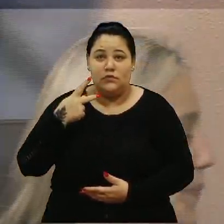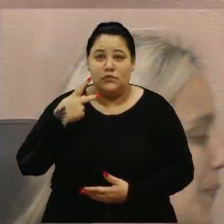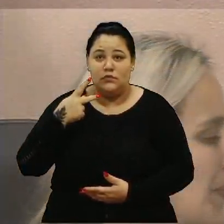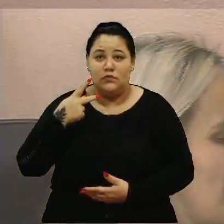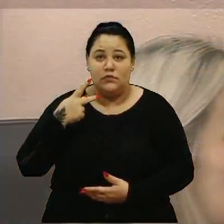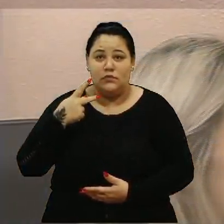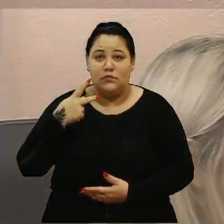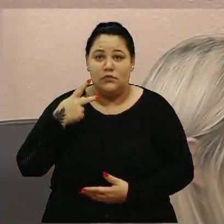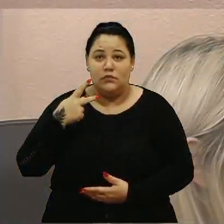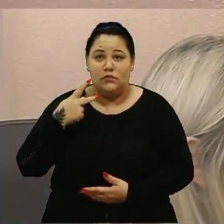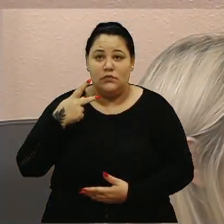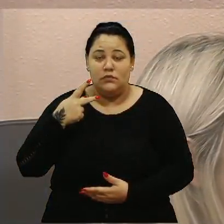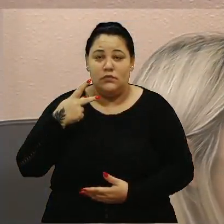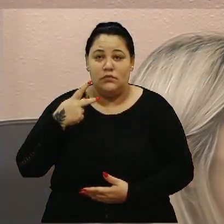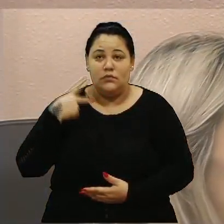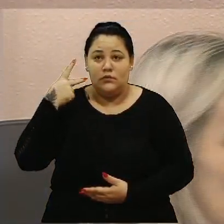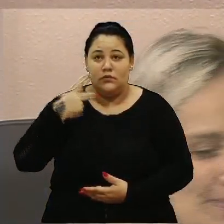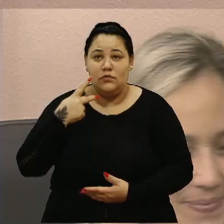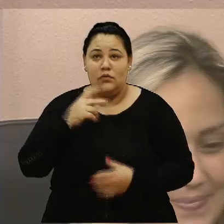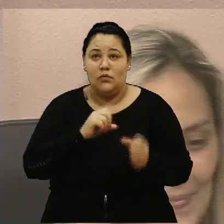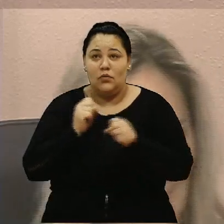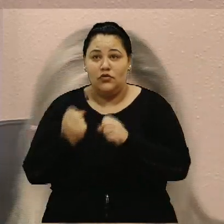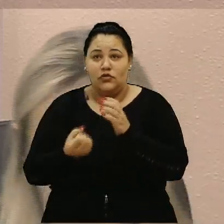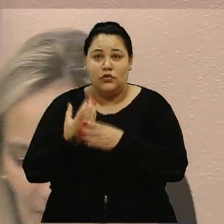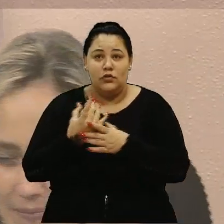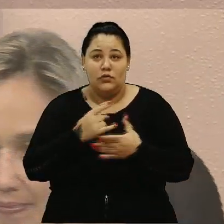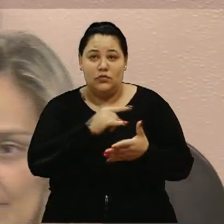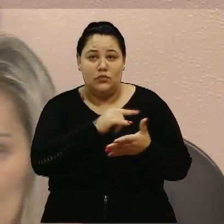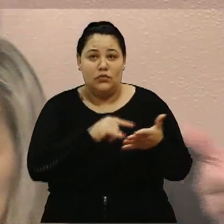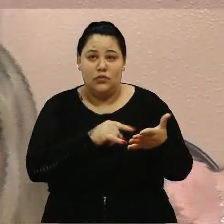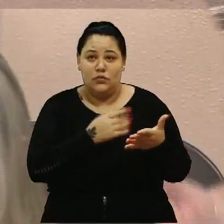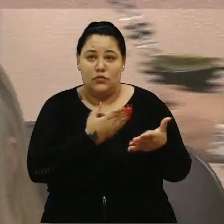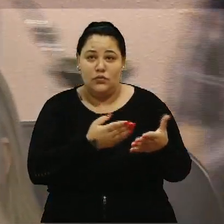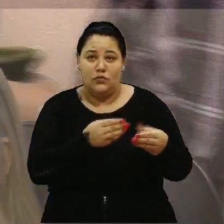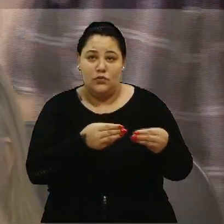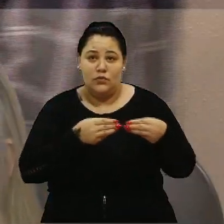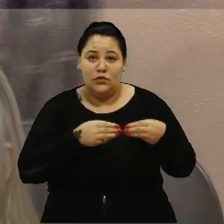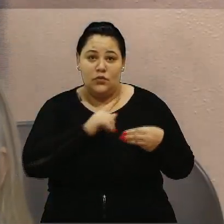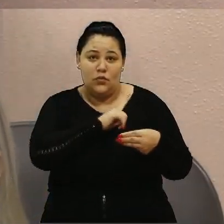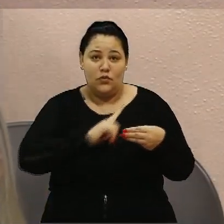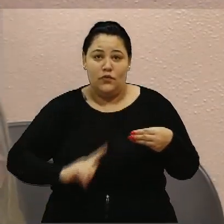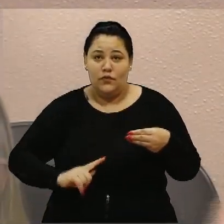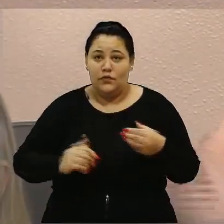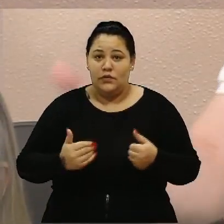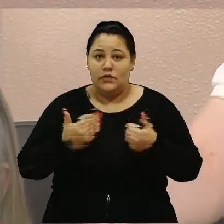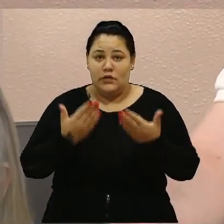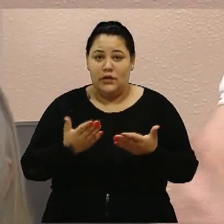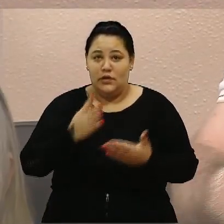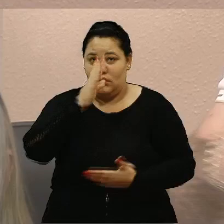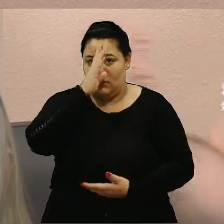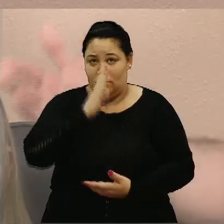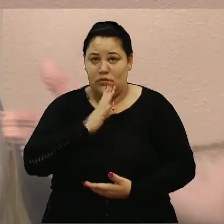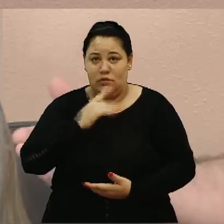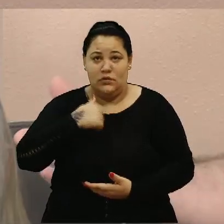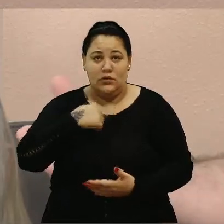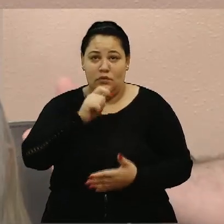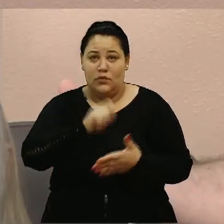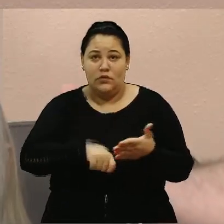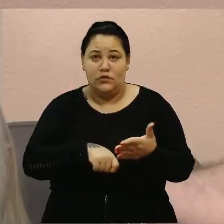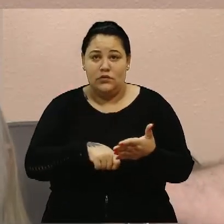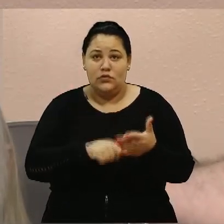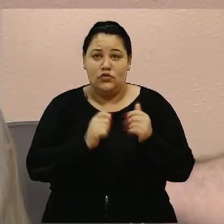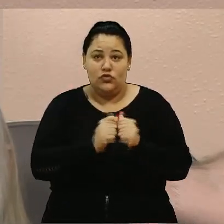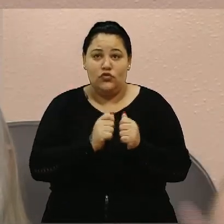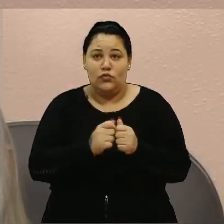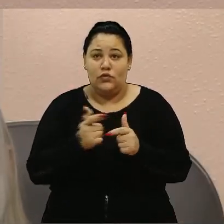senhor é vereador que nem eu, pode fazer a moção para o governo dar gratuidade e eu assino junto, não tem problema